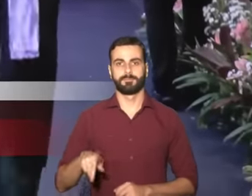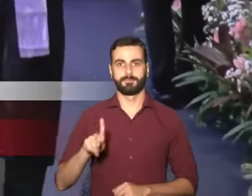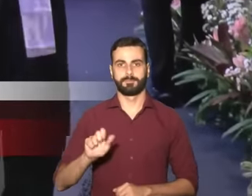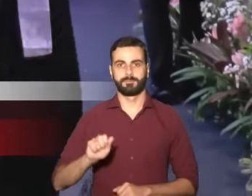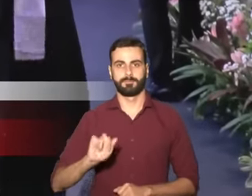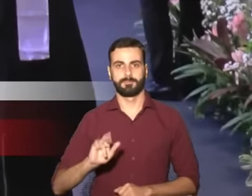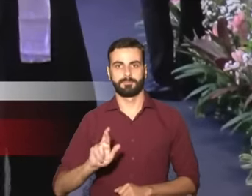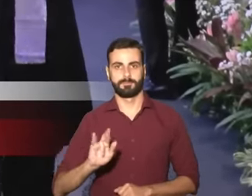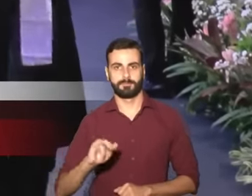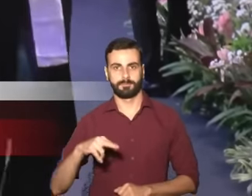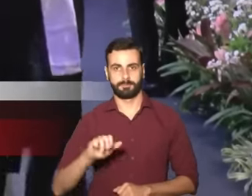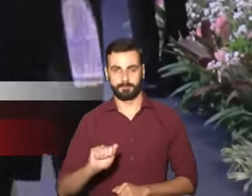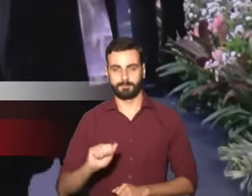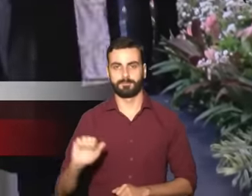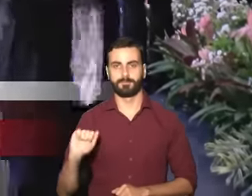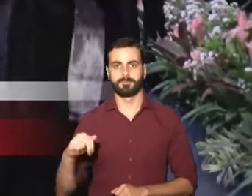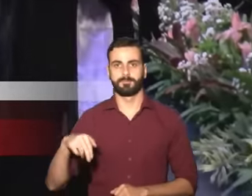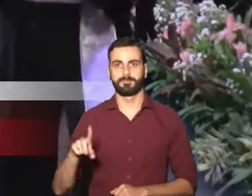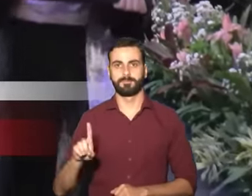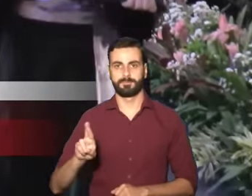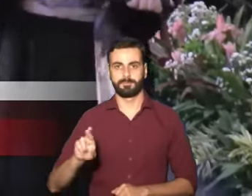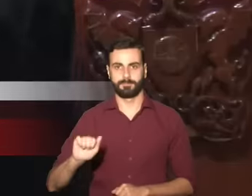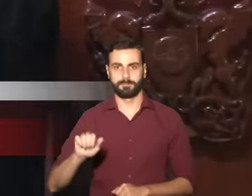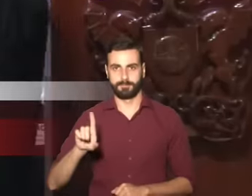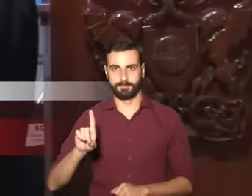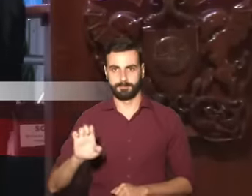Karina Andrade Soares.